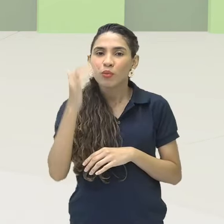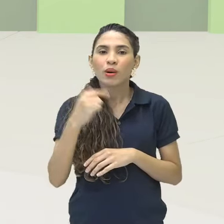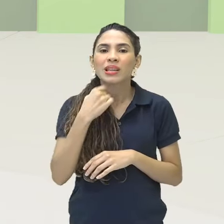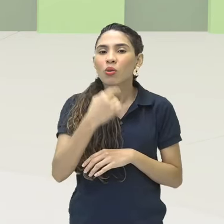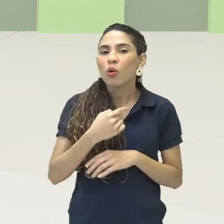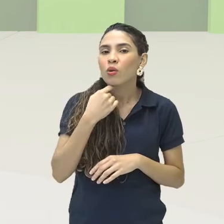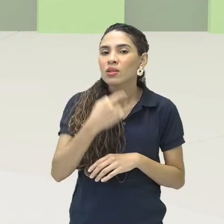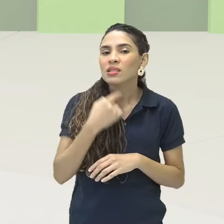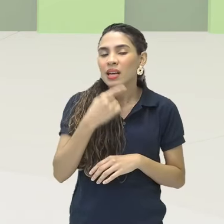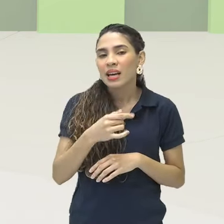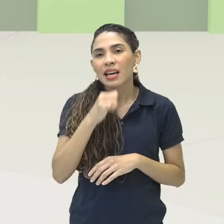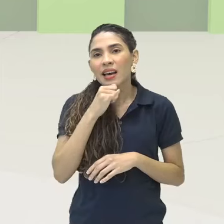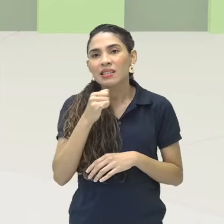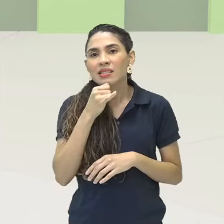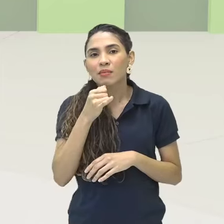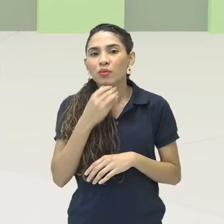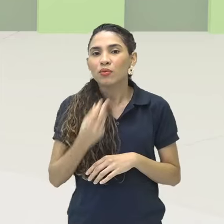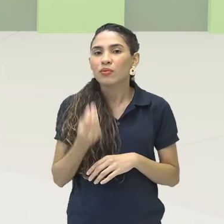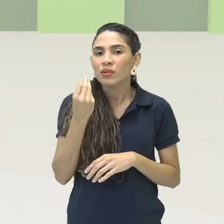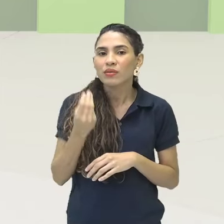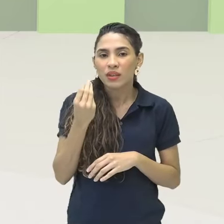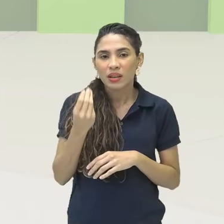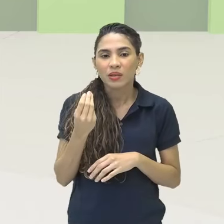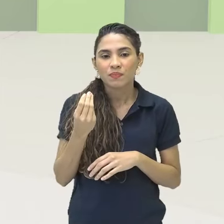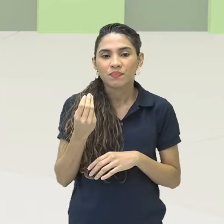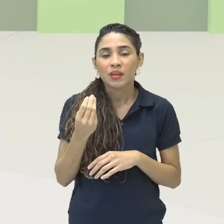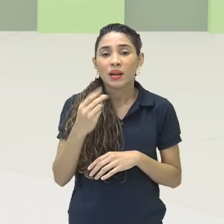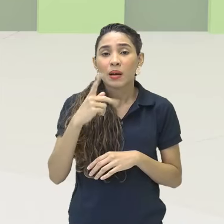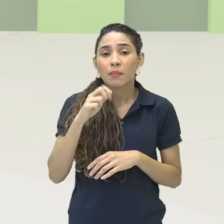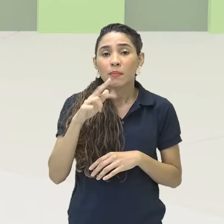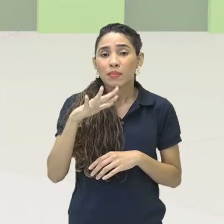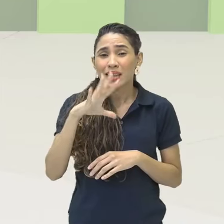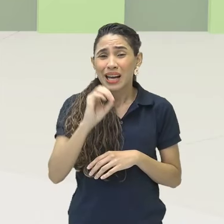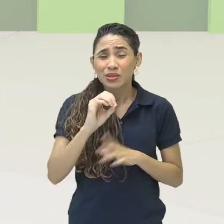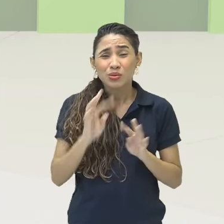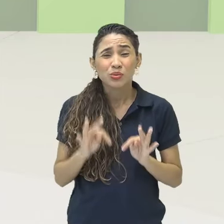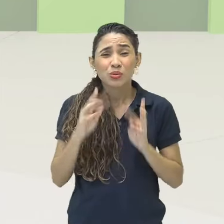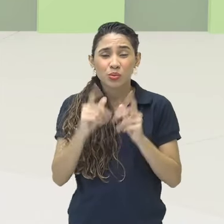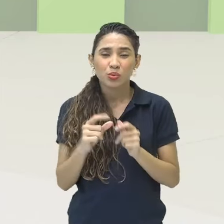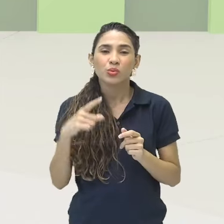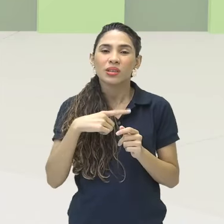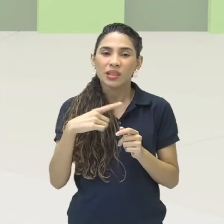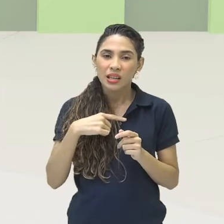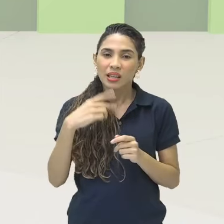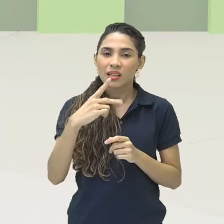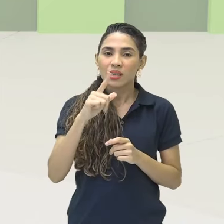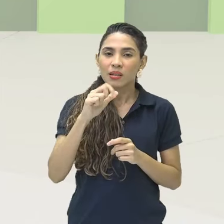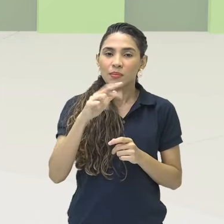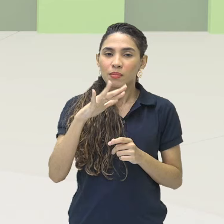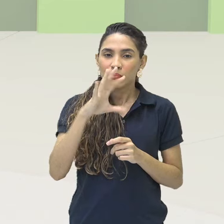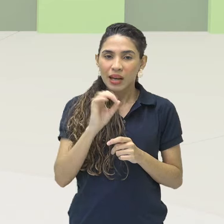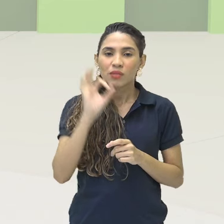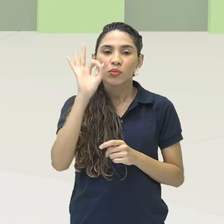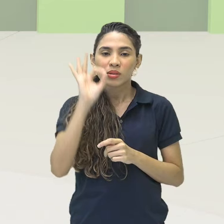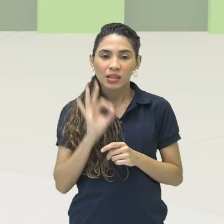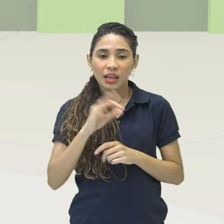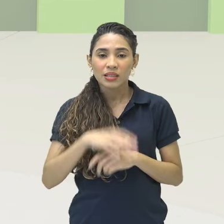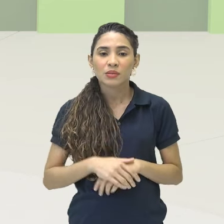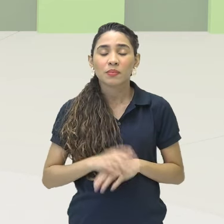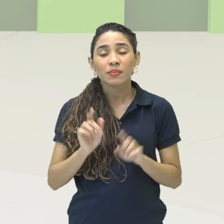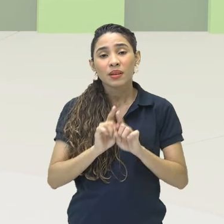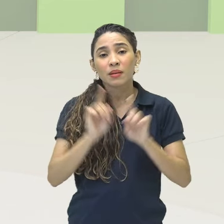um plástico no seu dia a dia. Até a nossa roupa, tudo tem plástico, tem uma porcentagem de plástico.